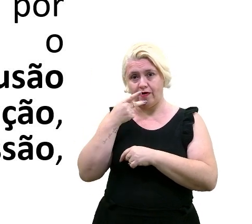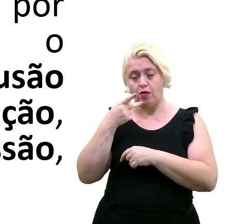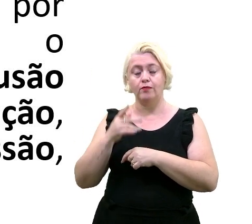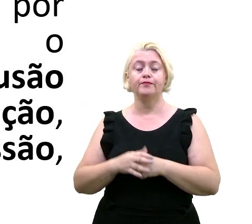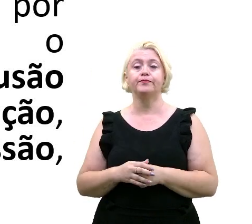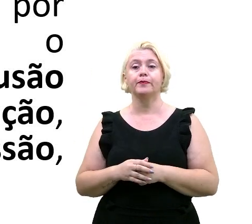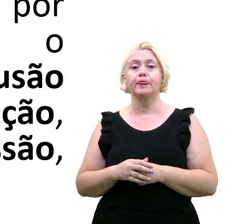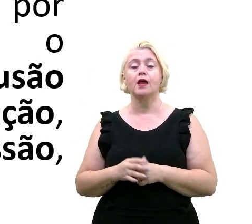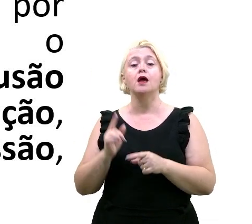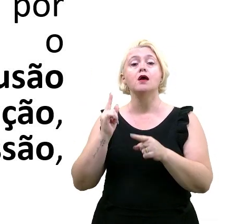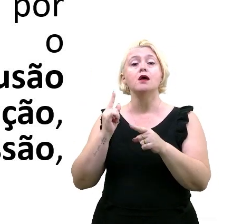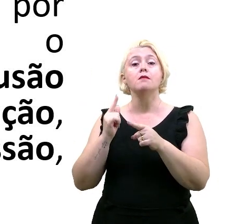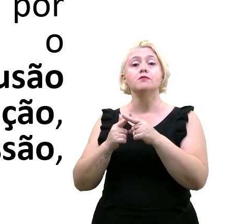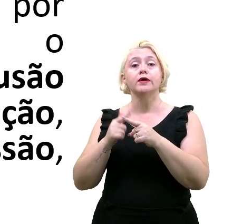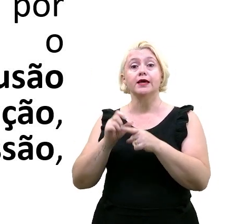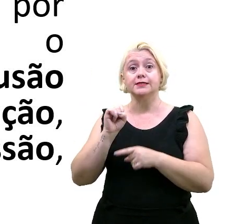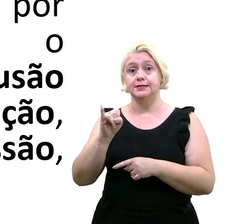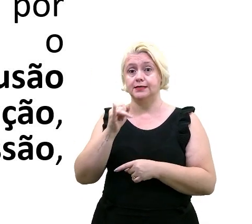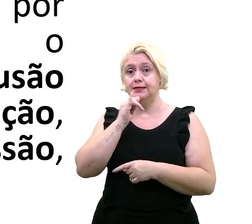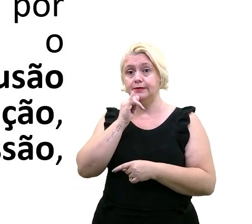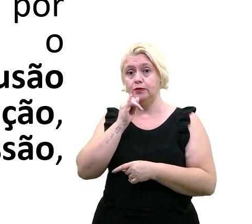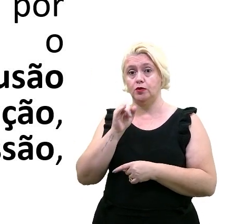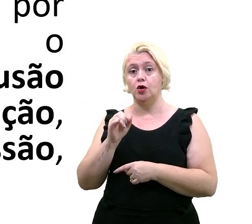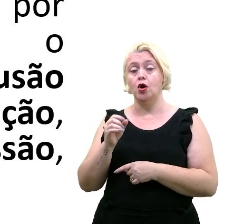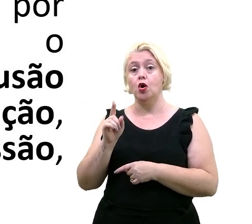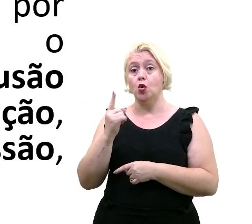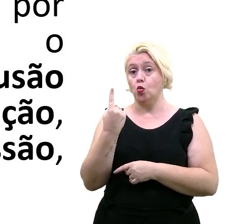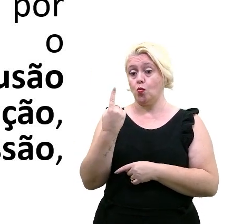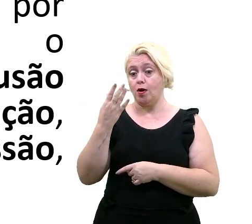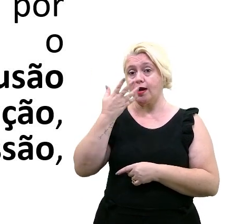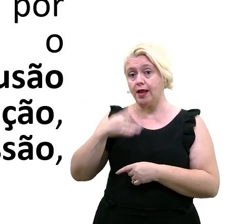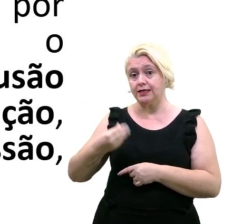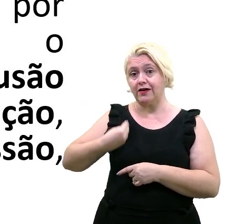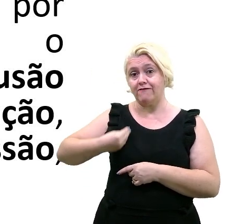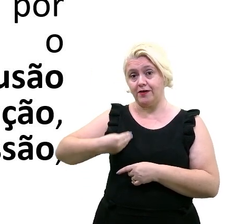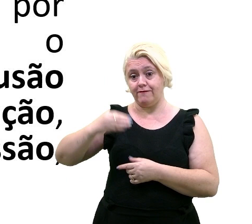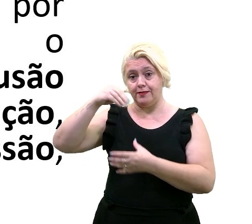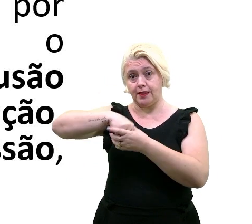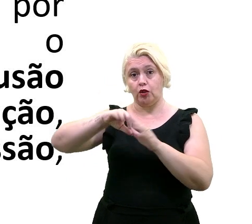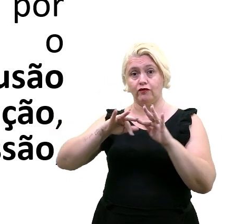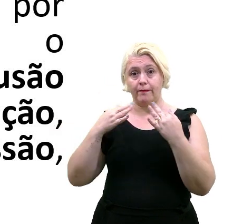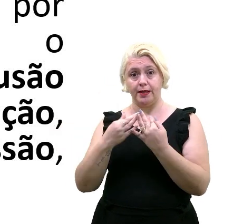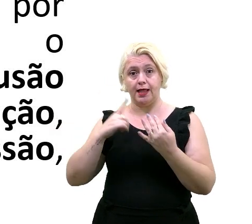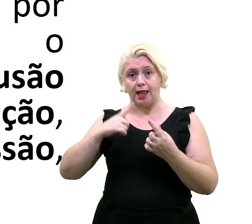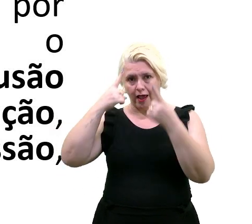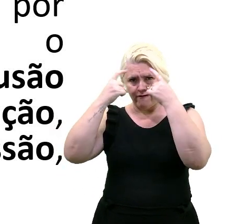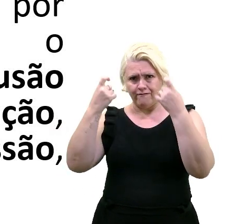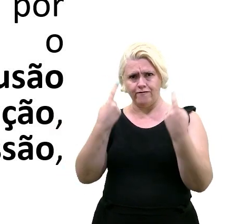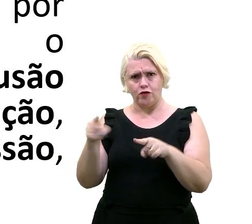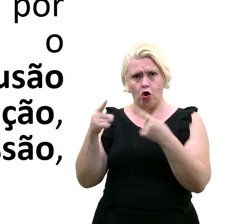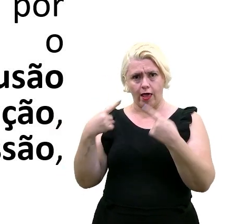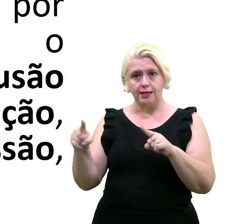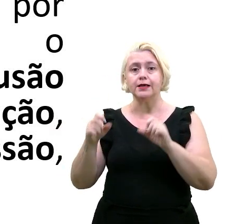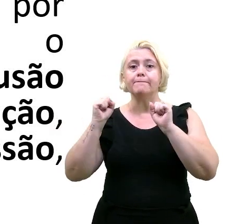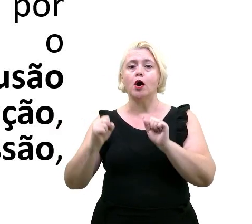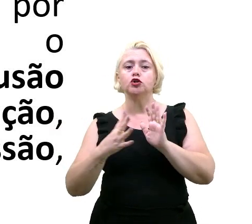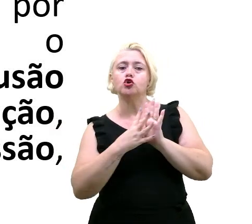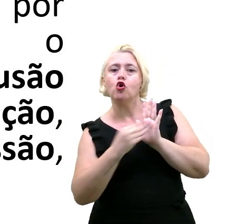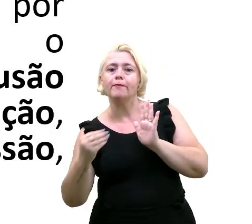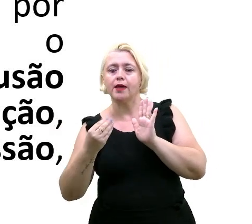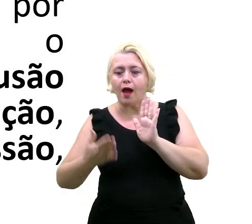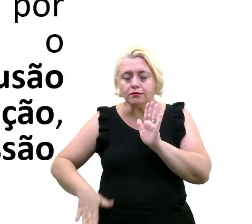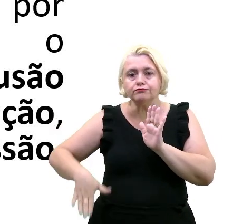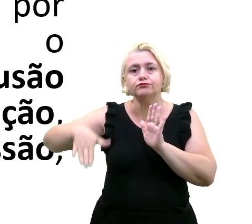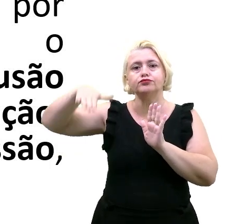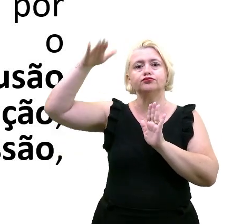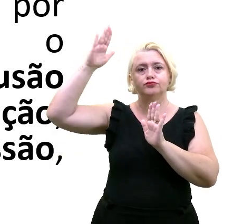vez que se uma criança vive em uma família com esse comportamento tende a adotá-lo também por conta